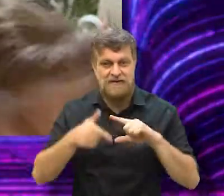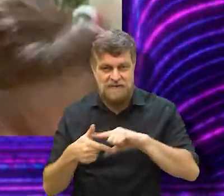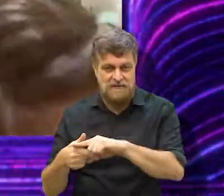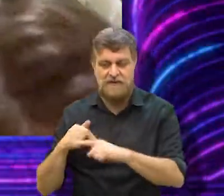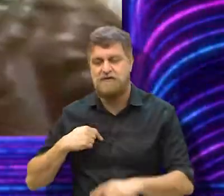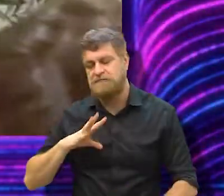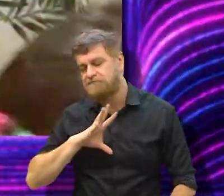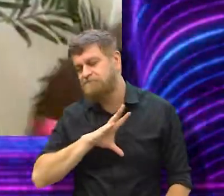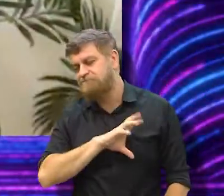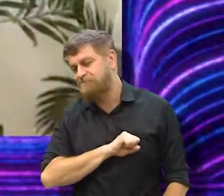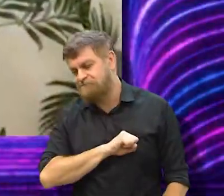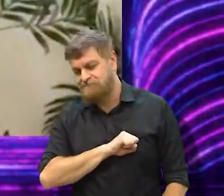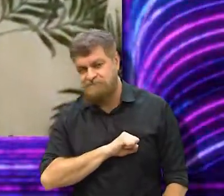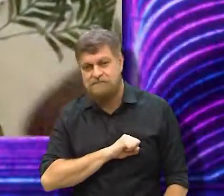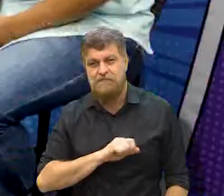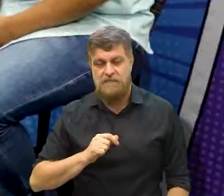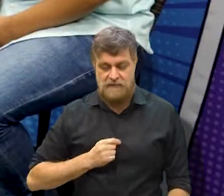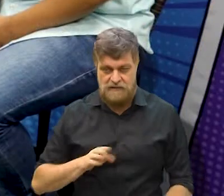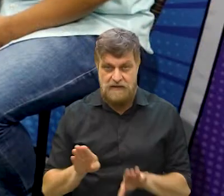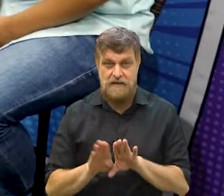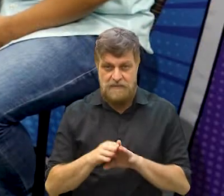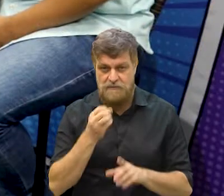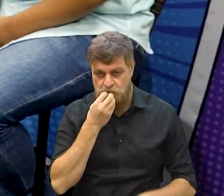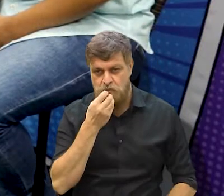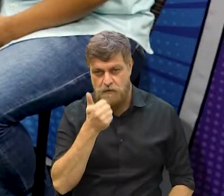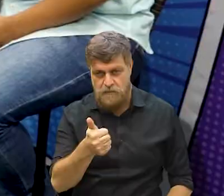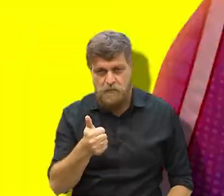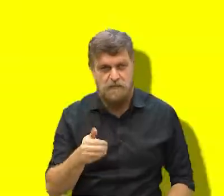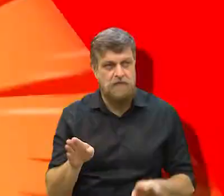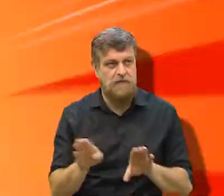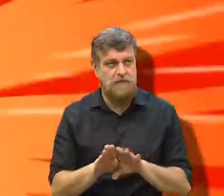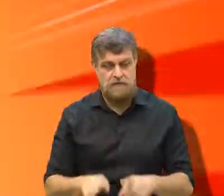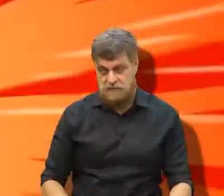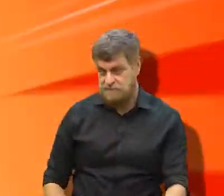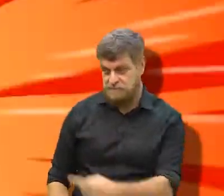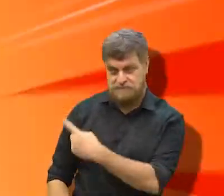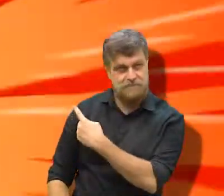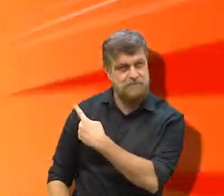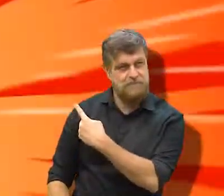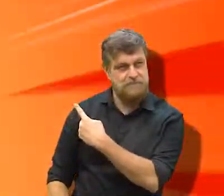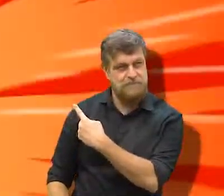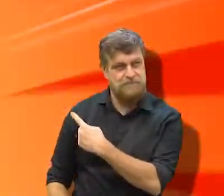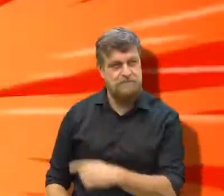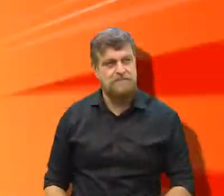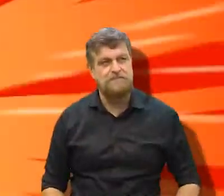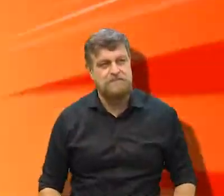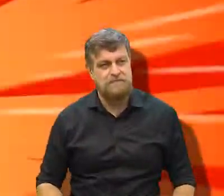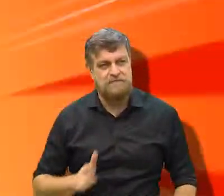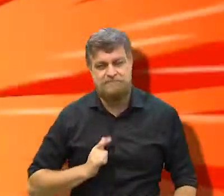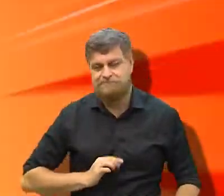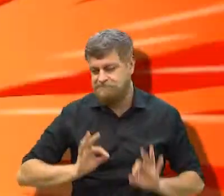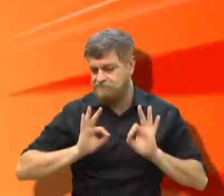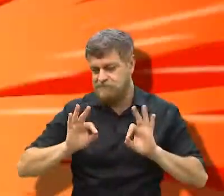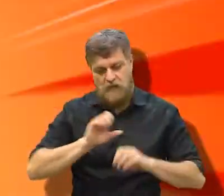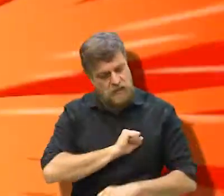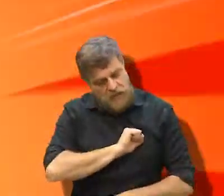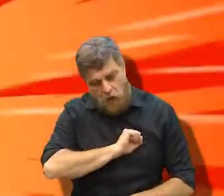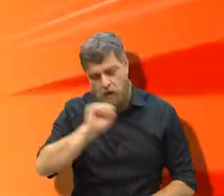gostamos muito de produzir. A Revolta dos Malês. A Revolta dos Malês, muito bom. Um carinho super show de